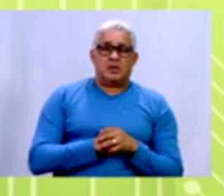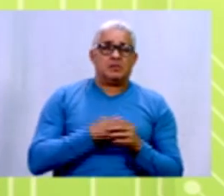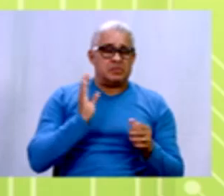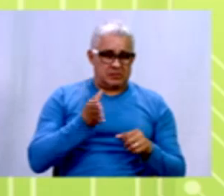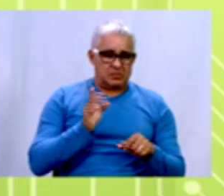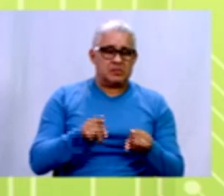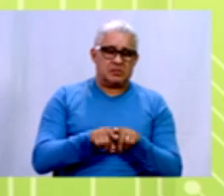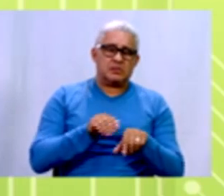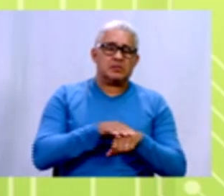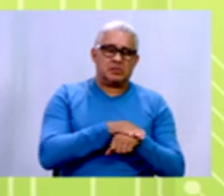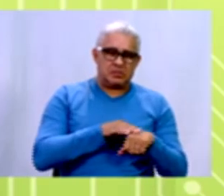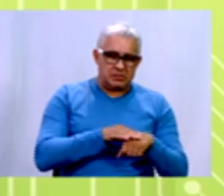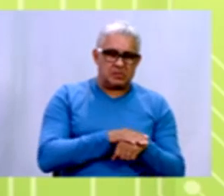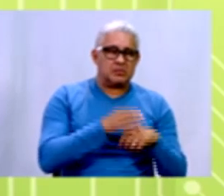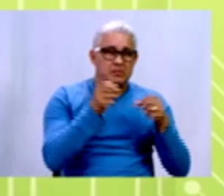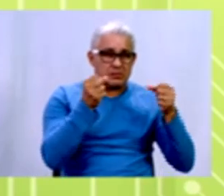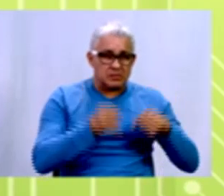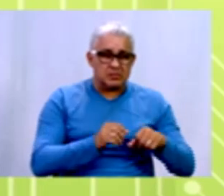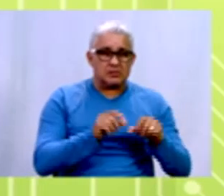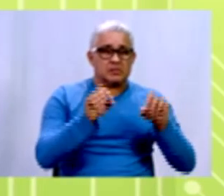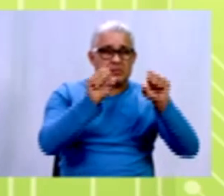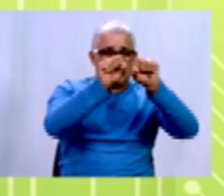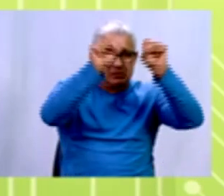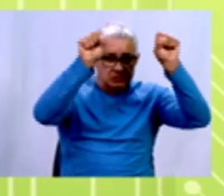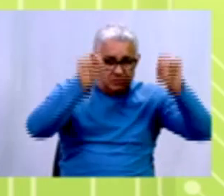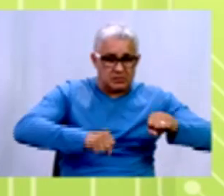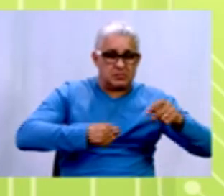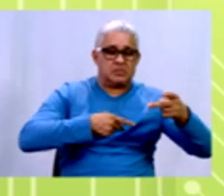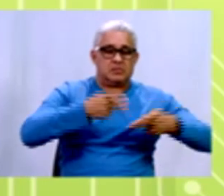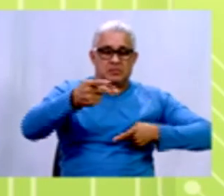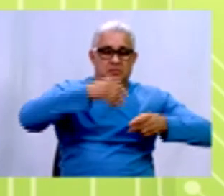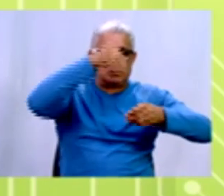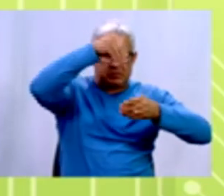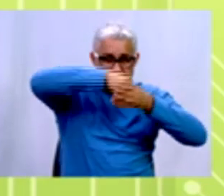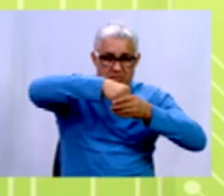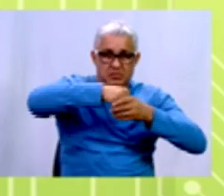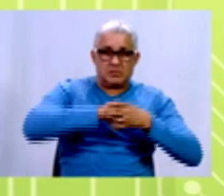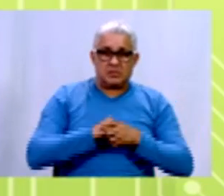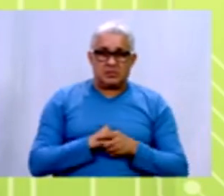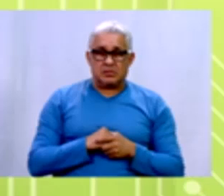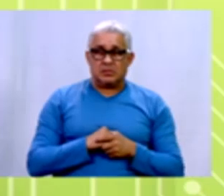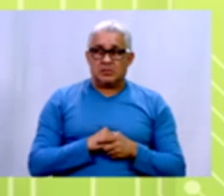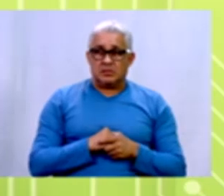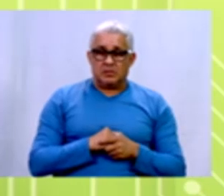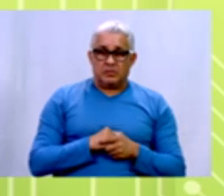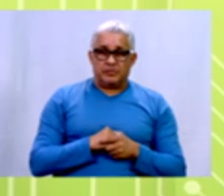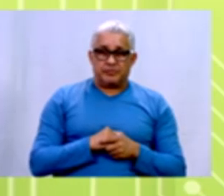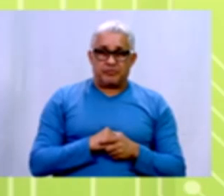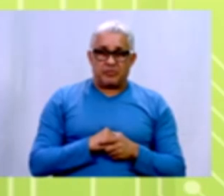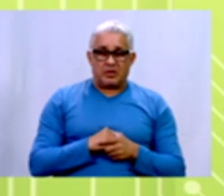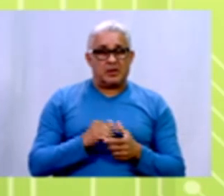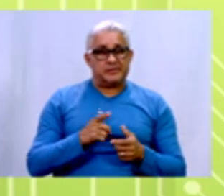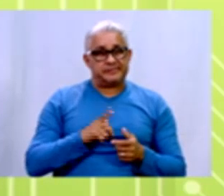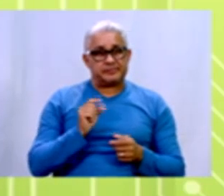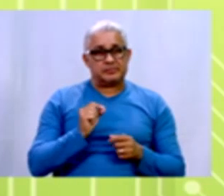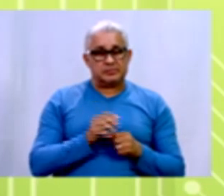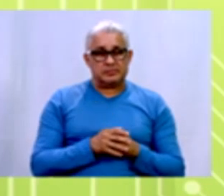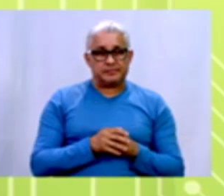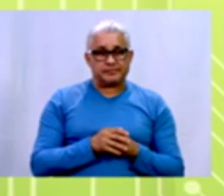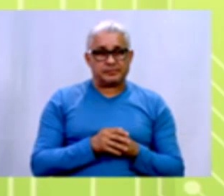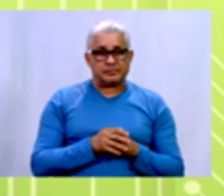Conversamos já que um projeto que ele é engessado, né? Ele tem